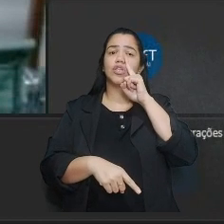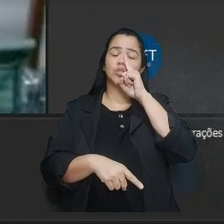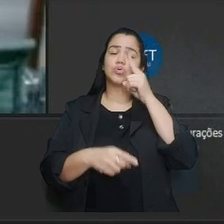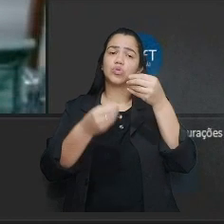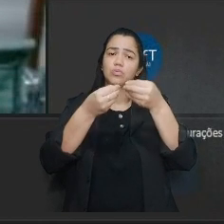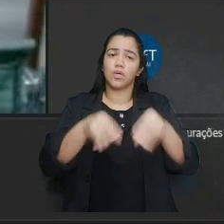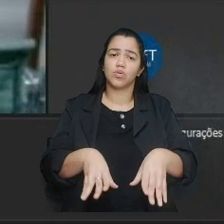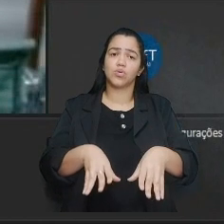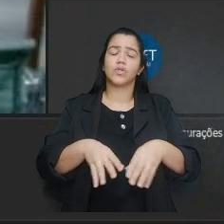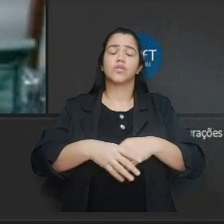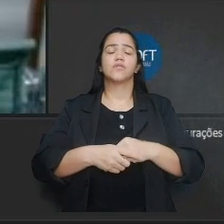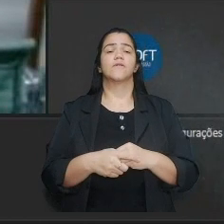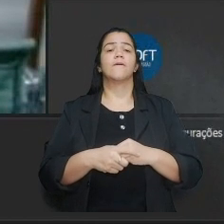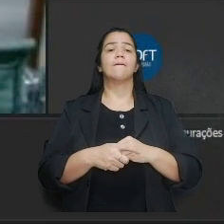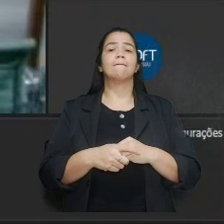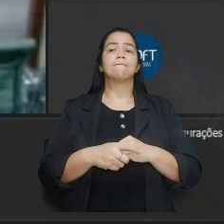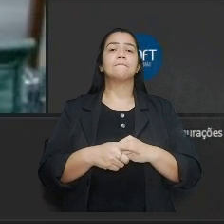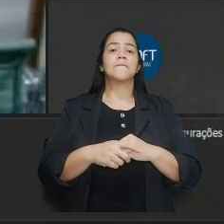de dano,